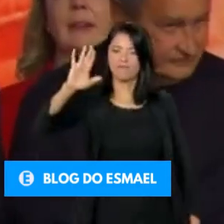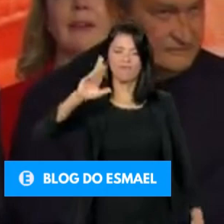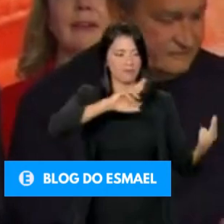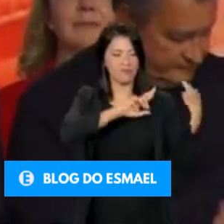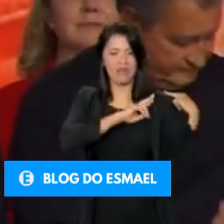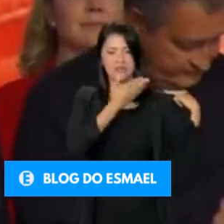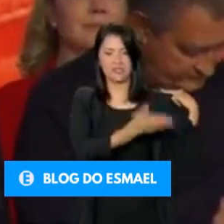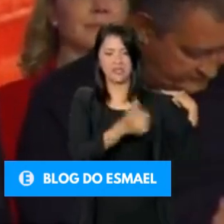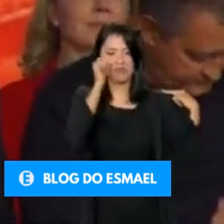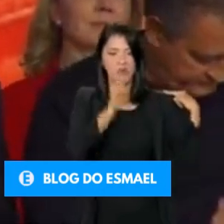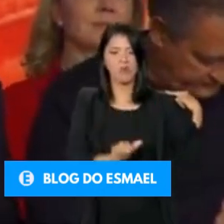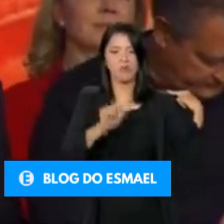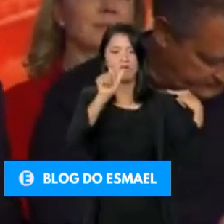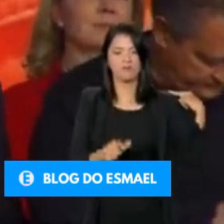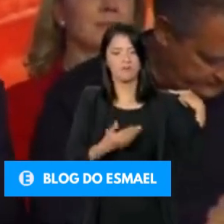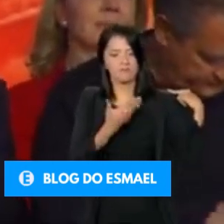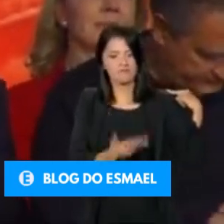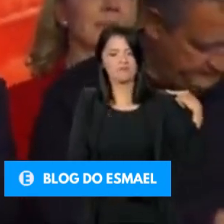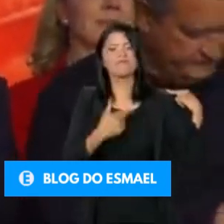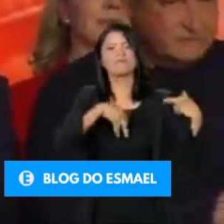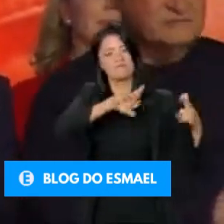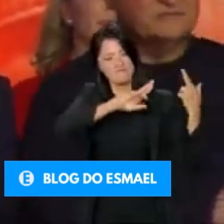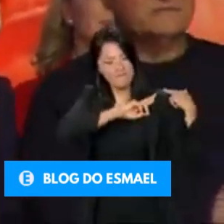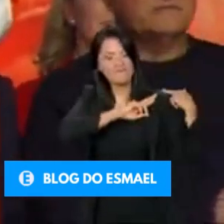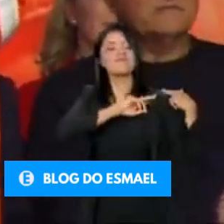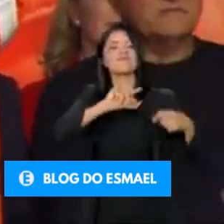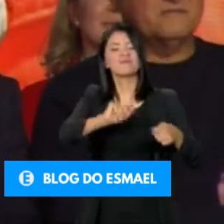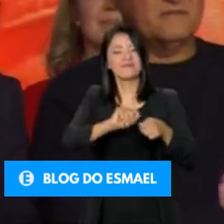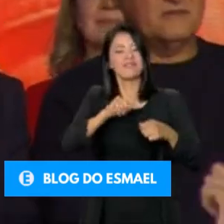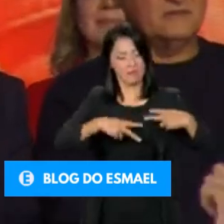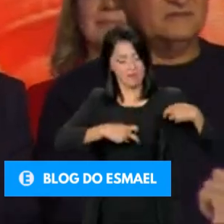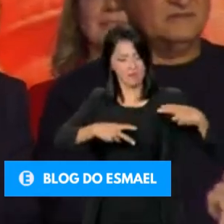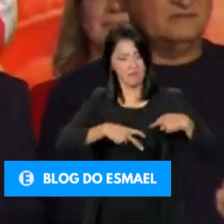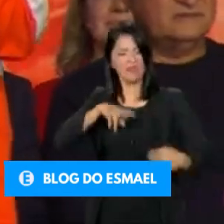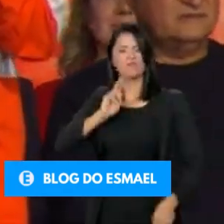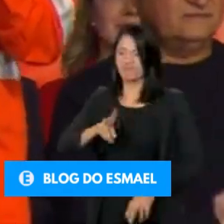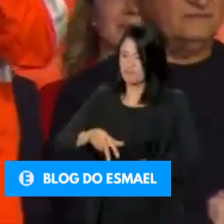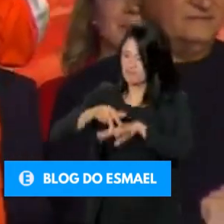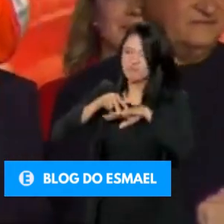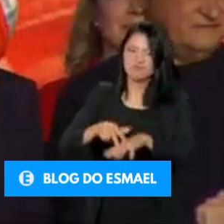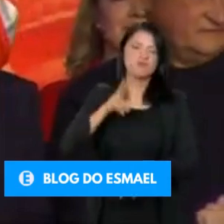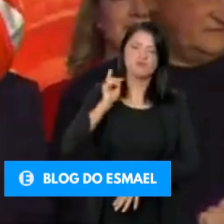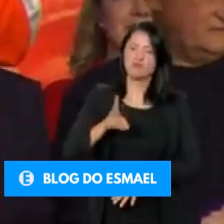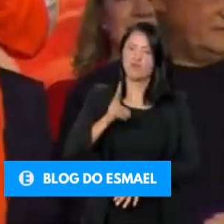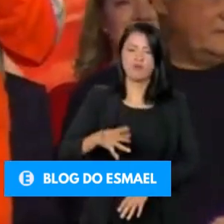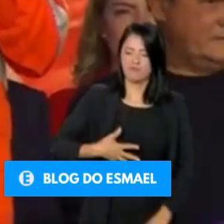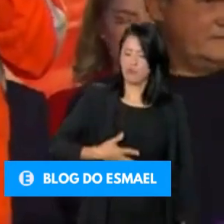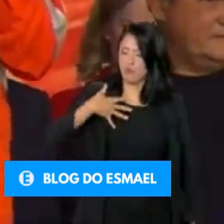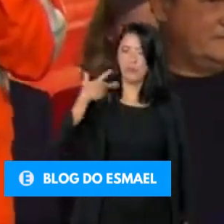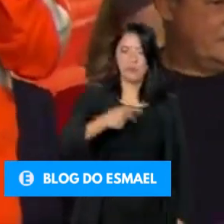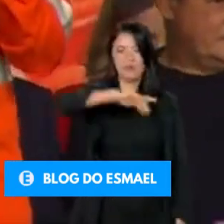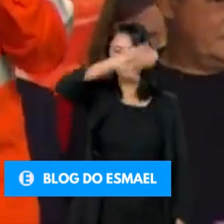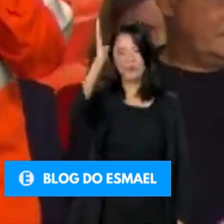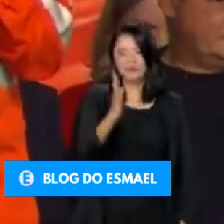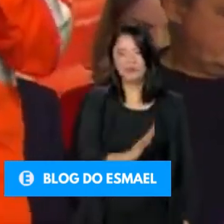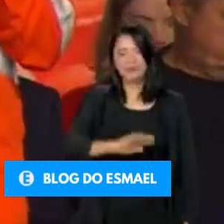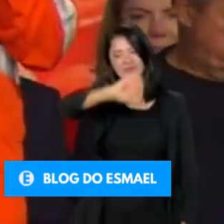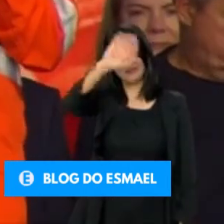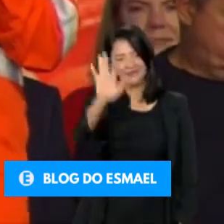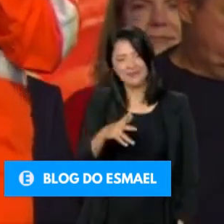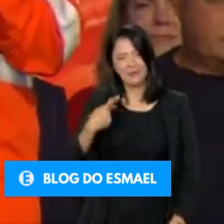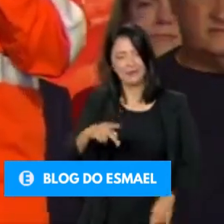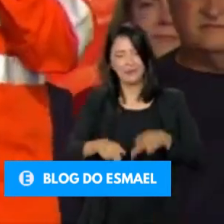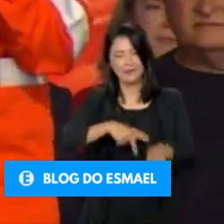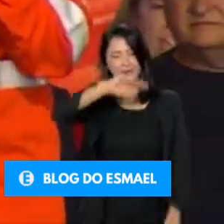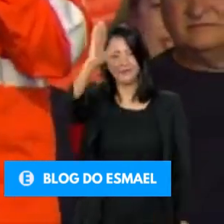na mão de uma mulher a responsabilidade de fazer a Petrobras continuar sendo orgulho nacional e orgulho do